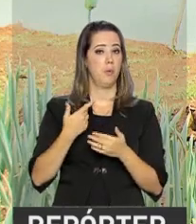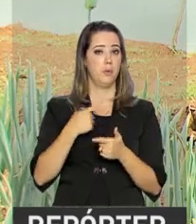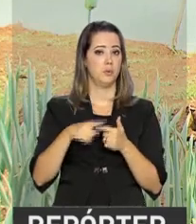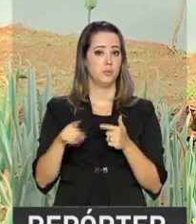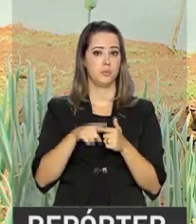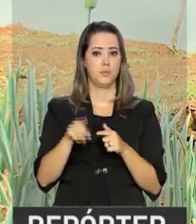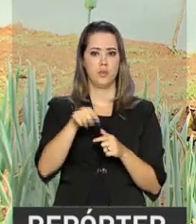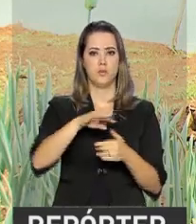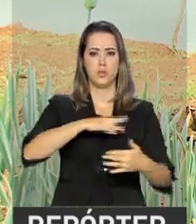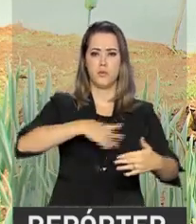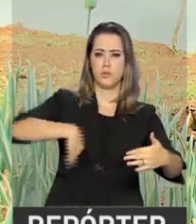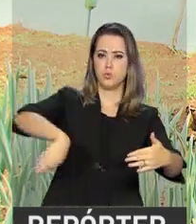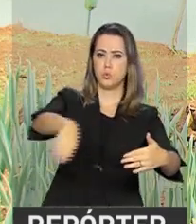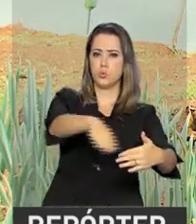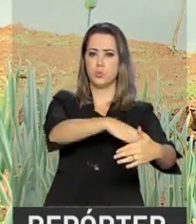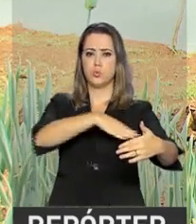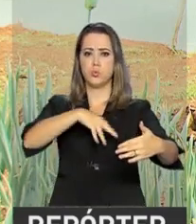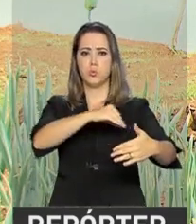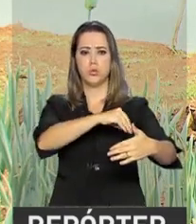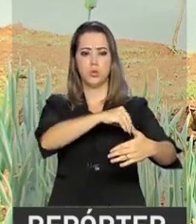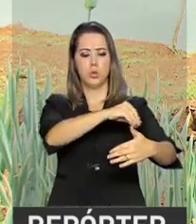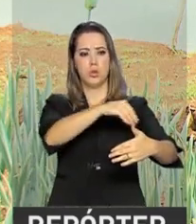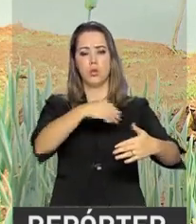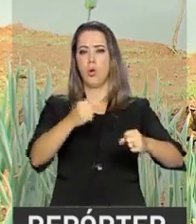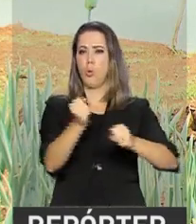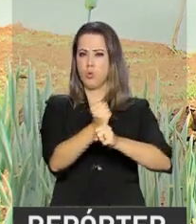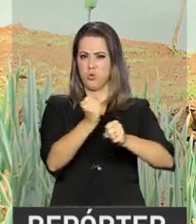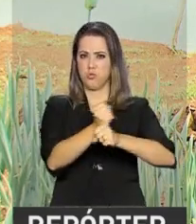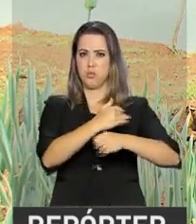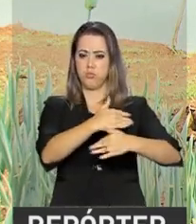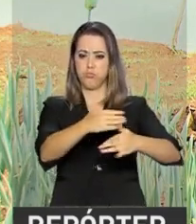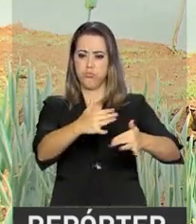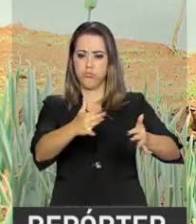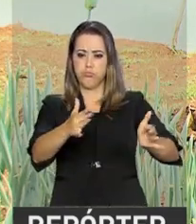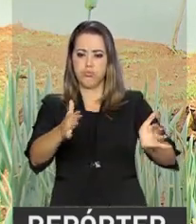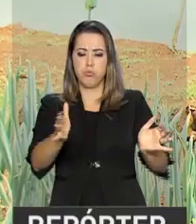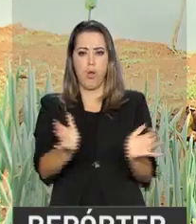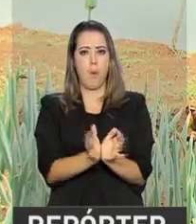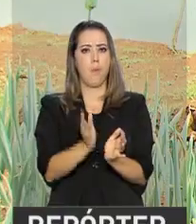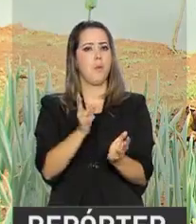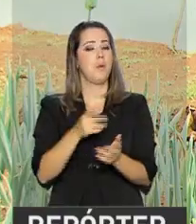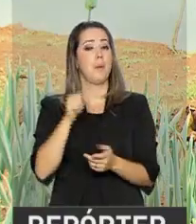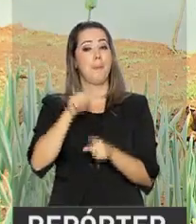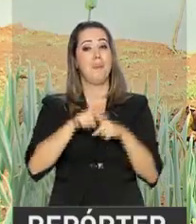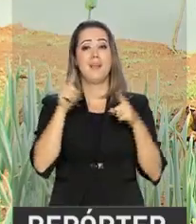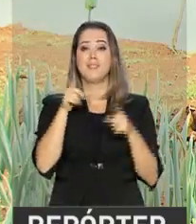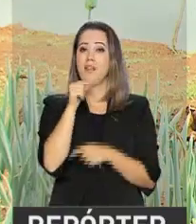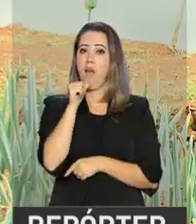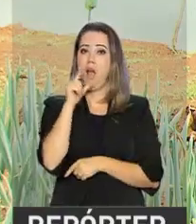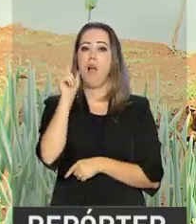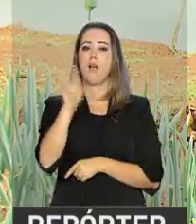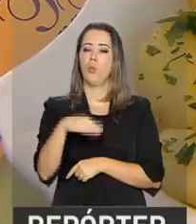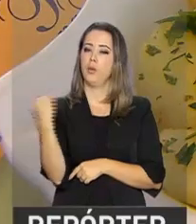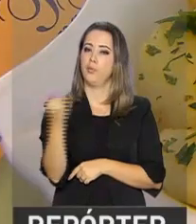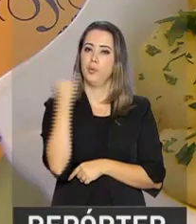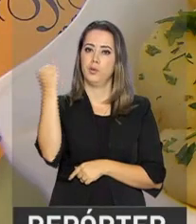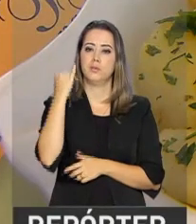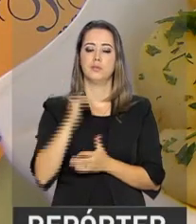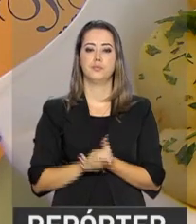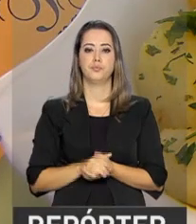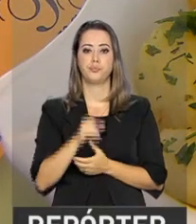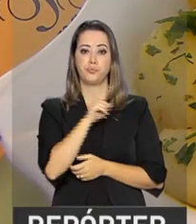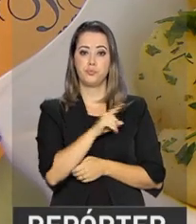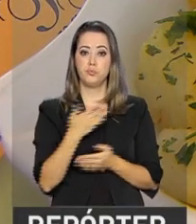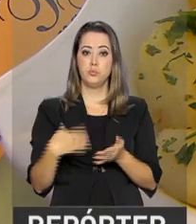ferro e cimento, são tanques redondos, onde você consegue, com a tecnologia, criar muito peixe no mesmo espaço. Mas a qualidade da água é fundamental. Do